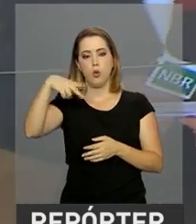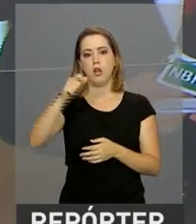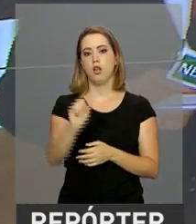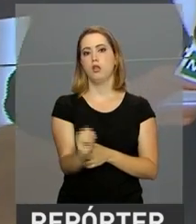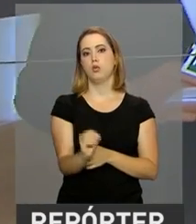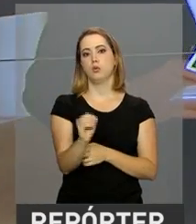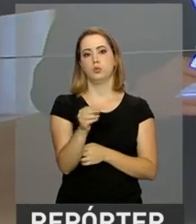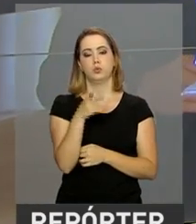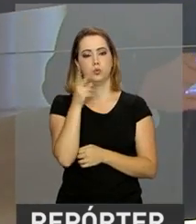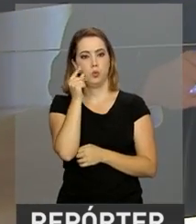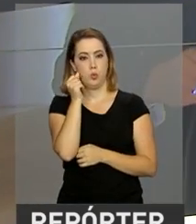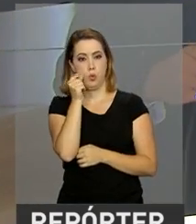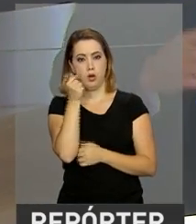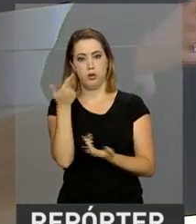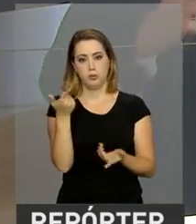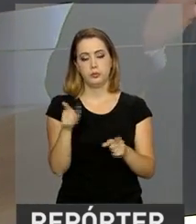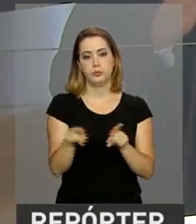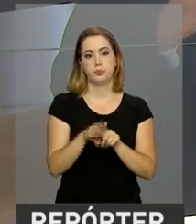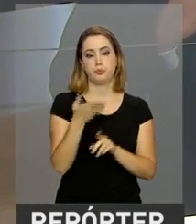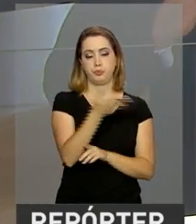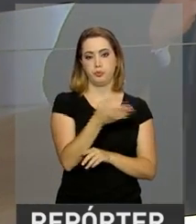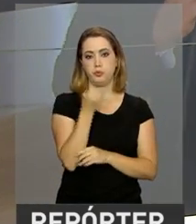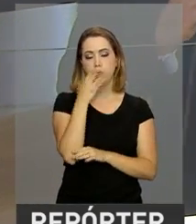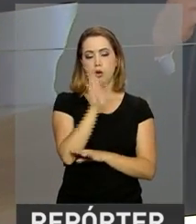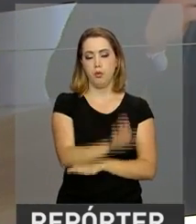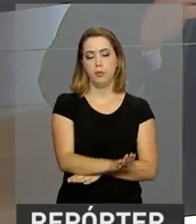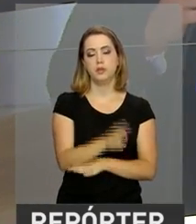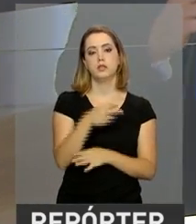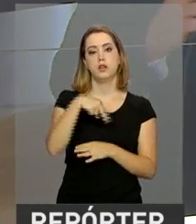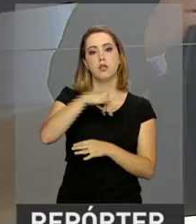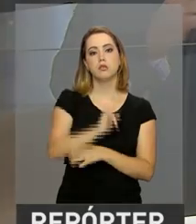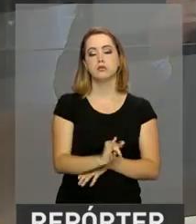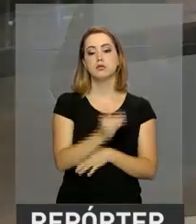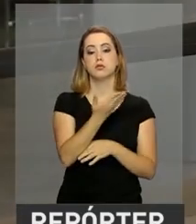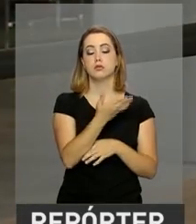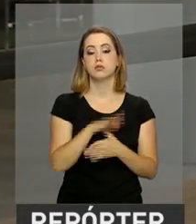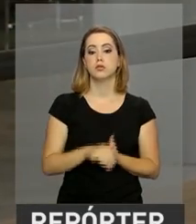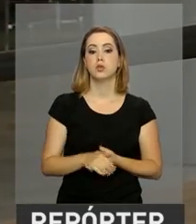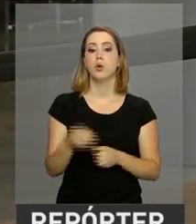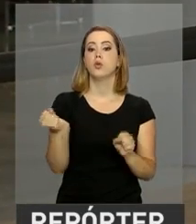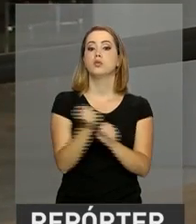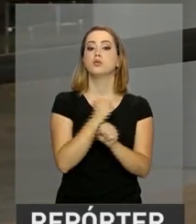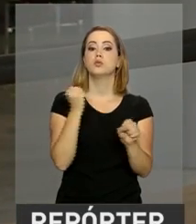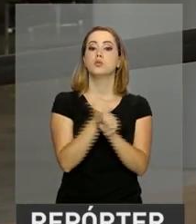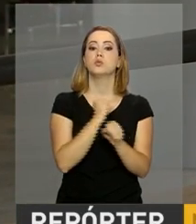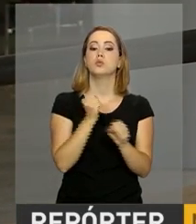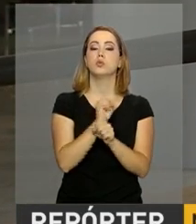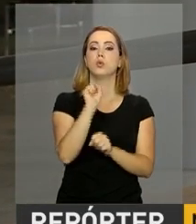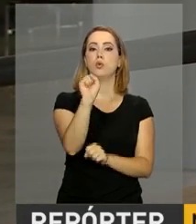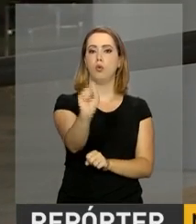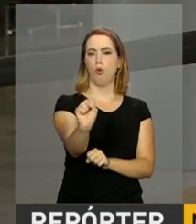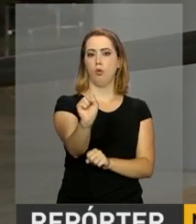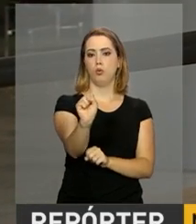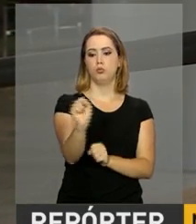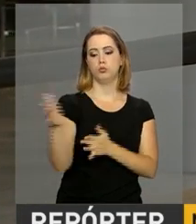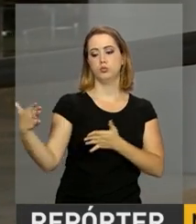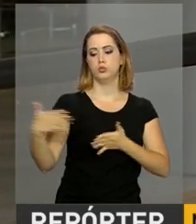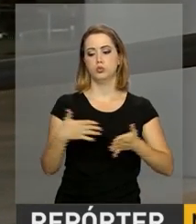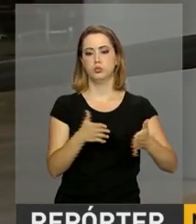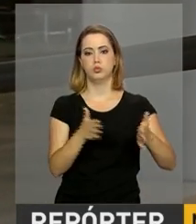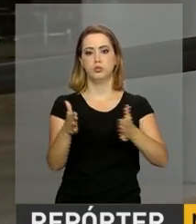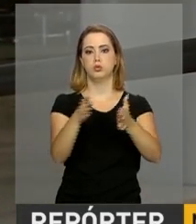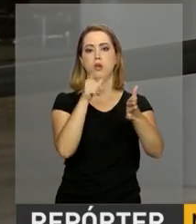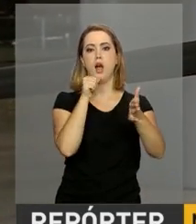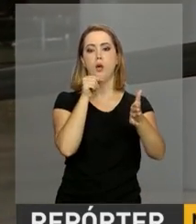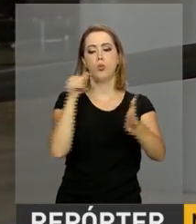Palácio do Planalto Boa tarde Nei Olá boa tarde Zé Luiz serão construídos oito trechos do canal do Sertão alagoanos que